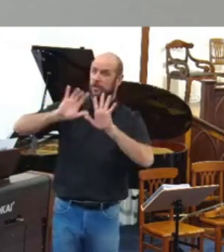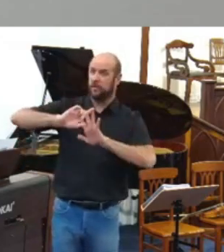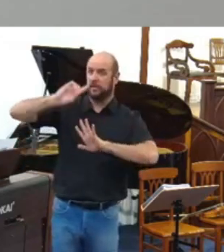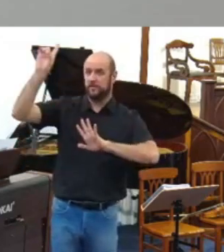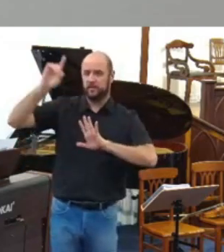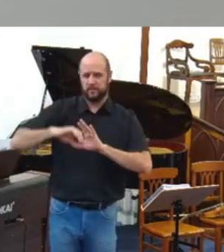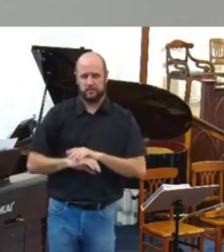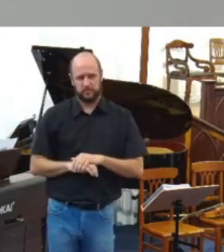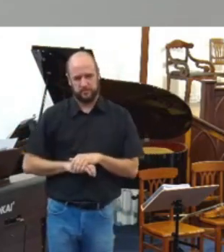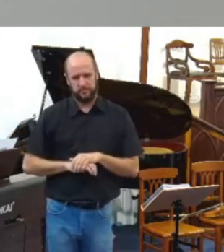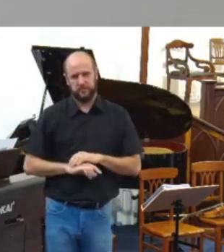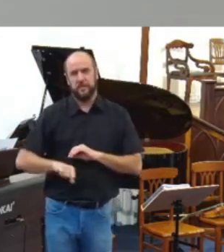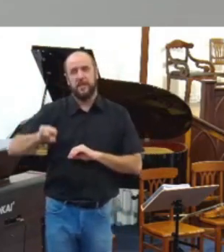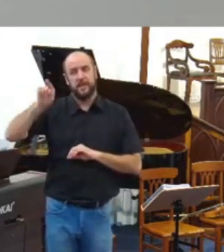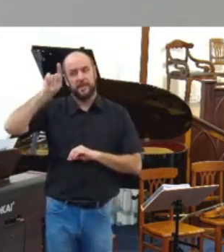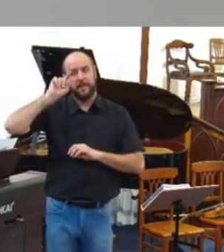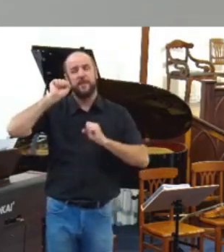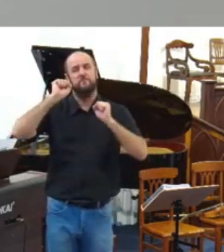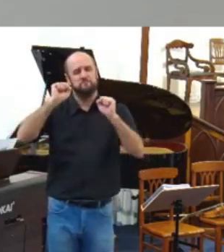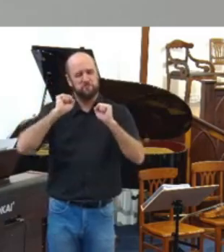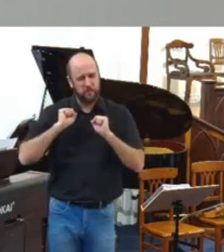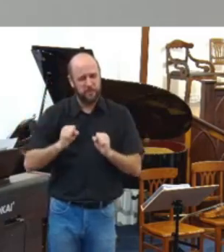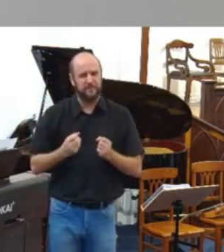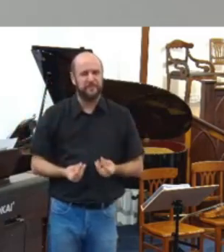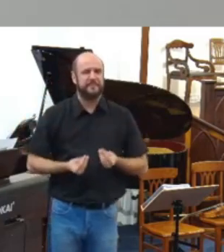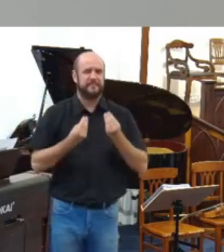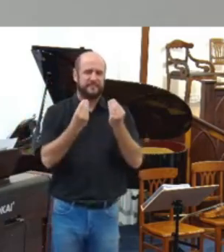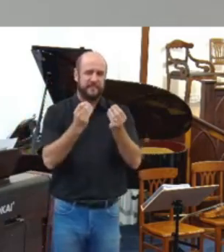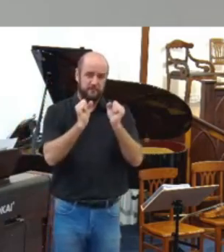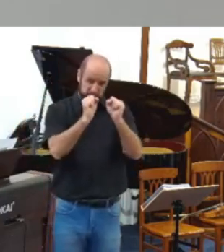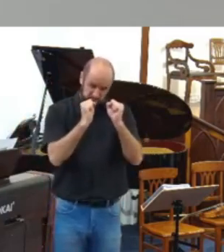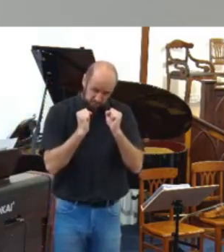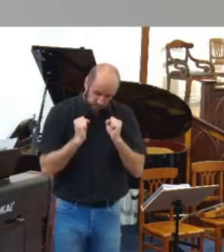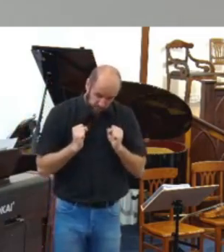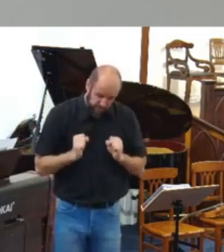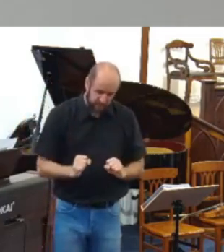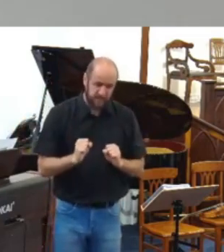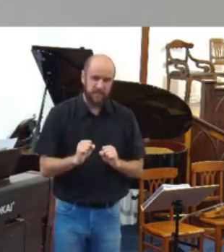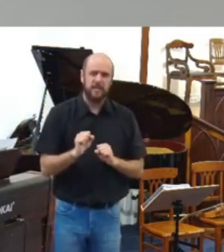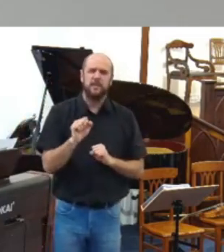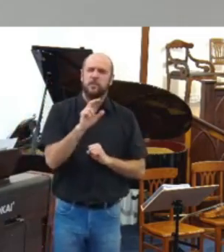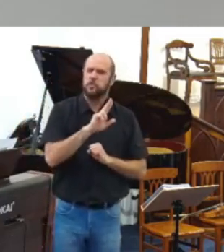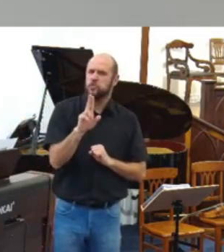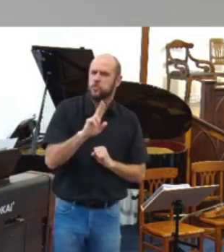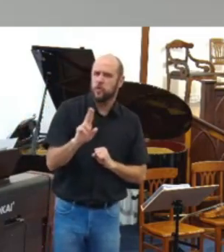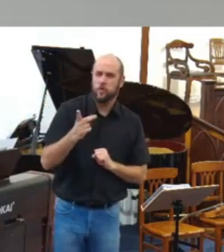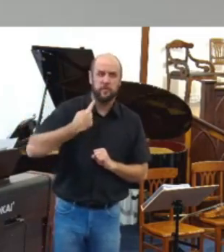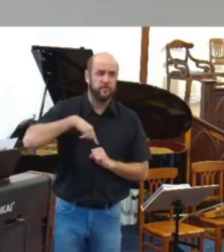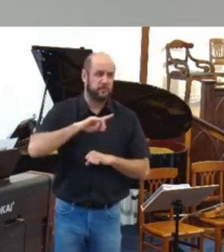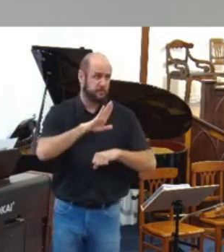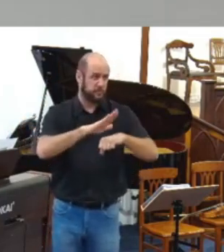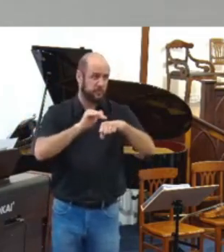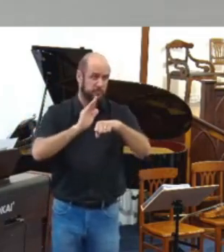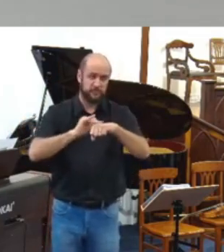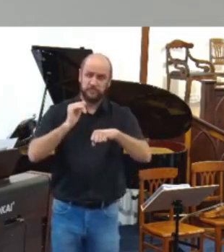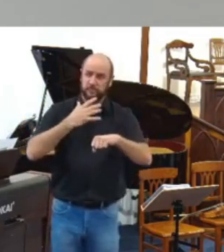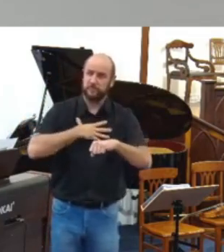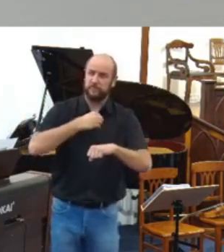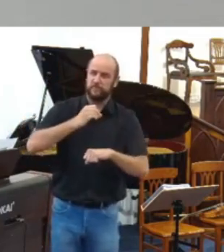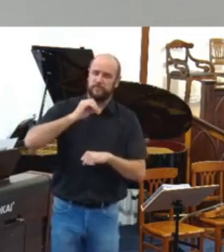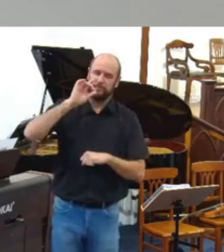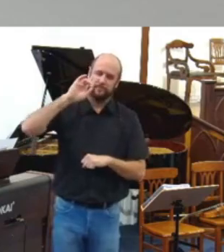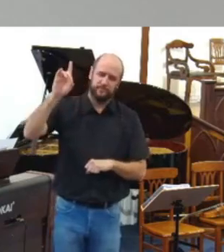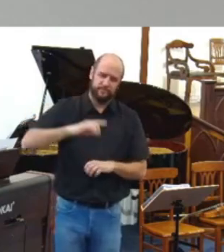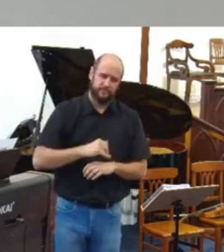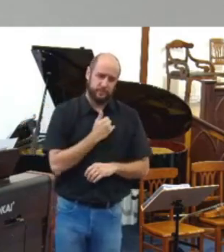com o poder que Ele lhe deu. Poder de ser chamado filho de Deus. É assim que